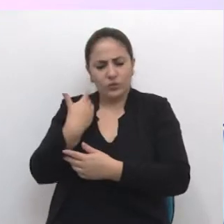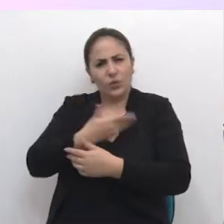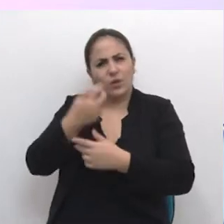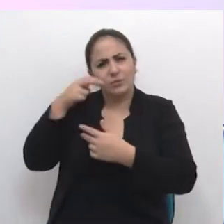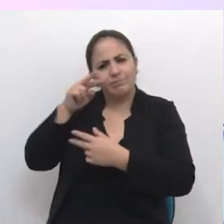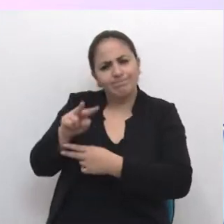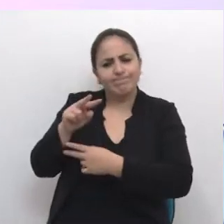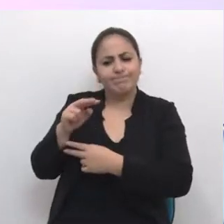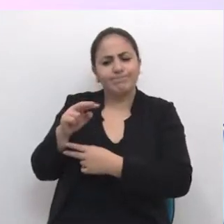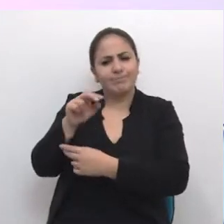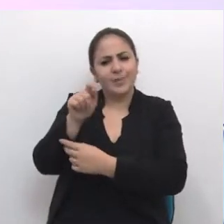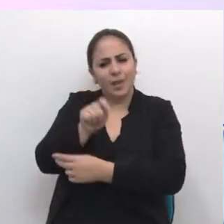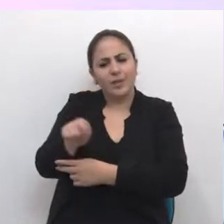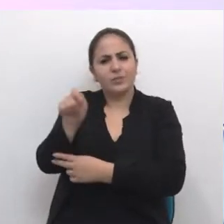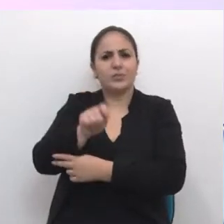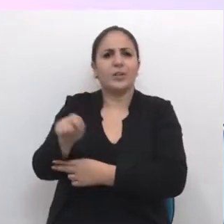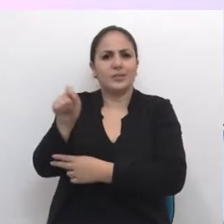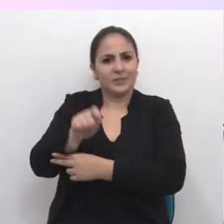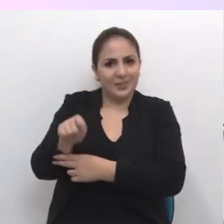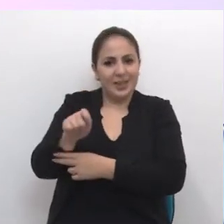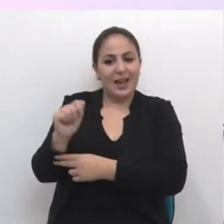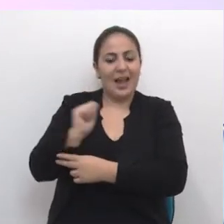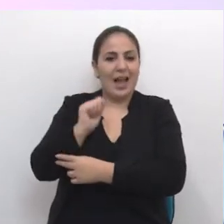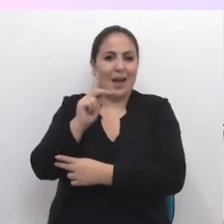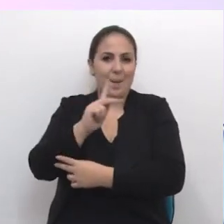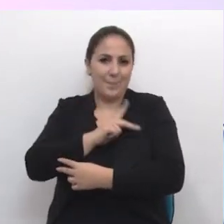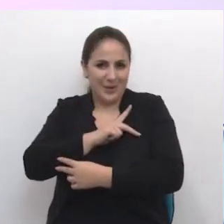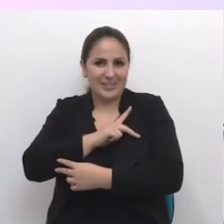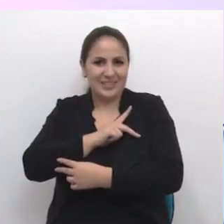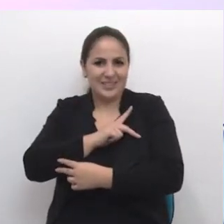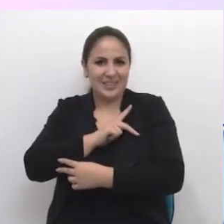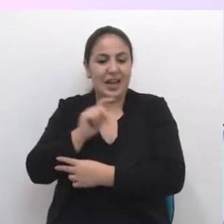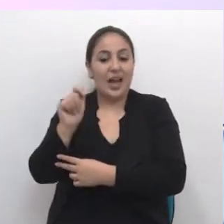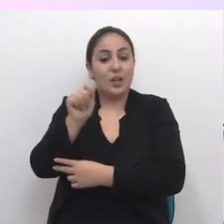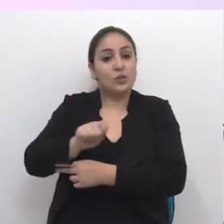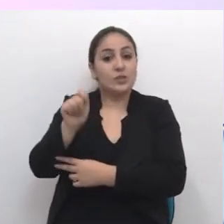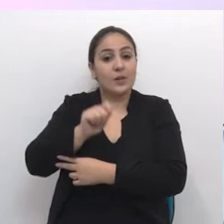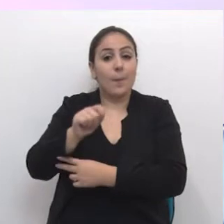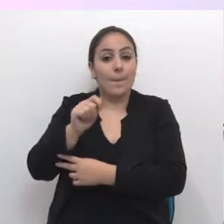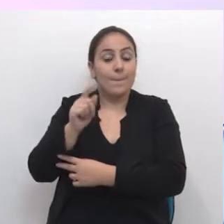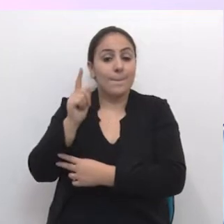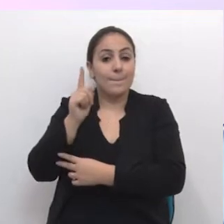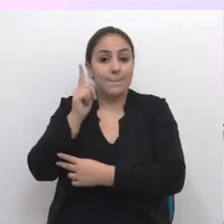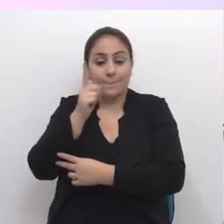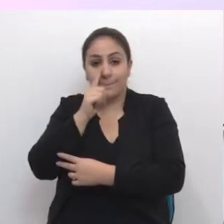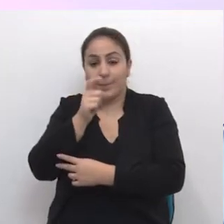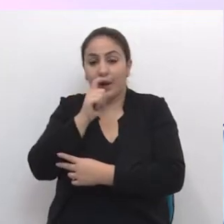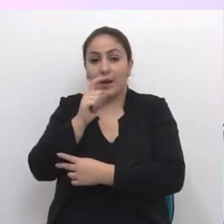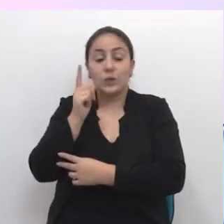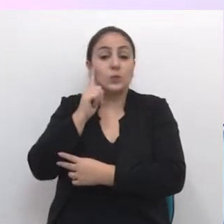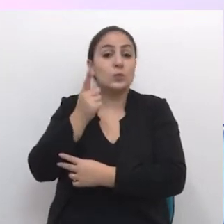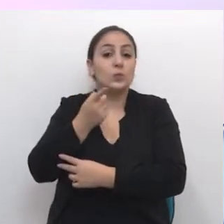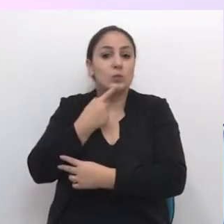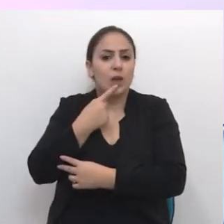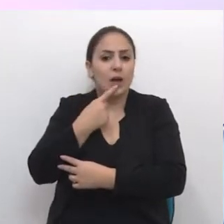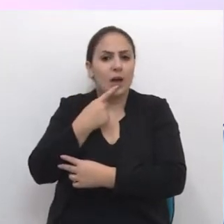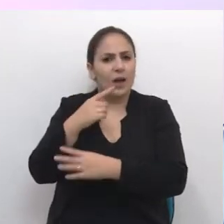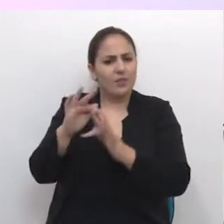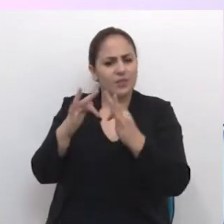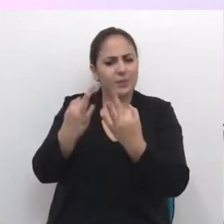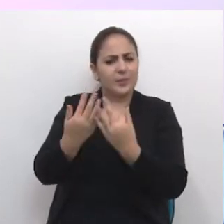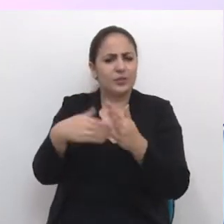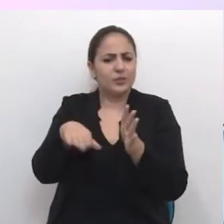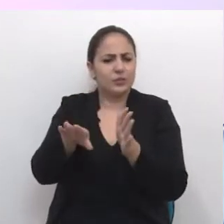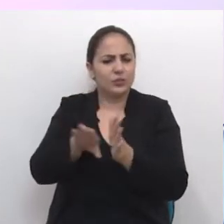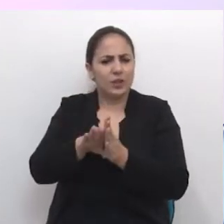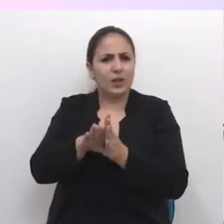isso na associação, né, que é a APAS, a Associação de Pais e Amigos dos Surdos, as famílias às vezes chegam com